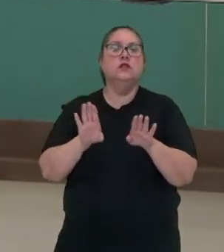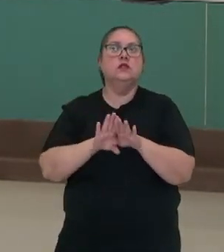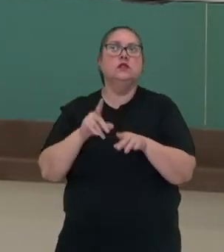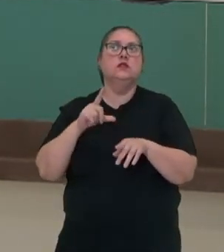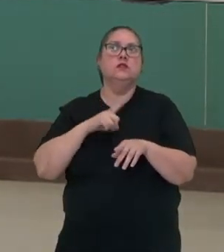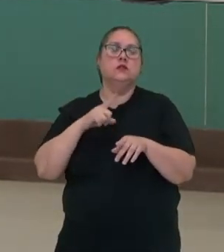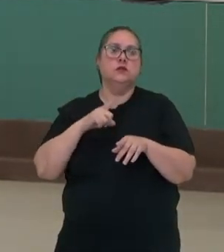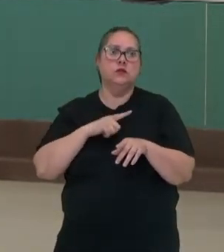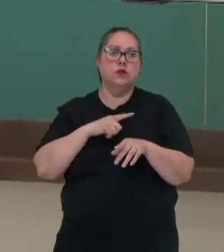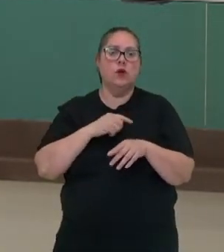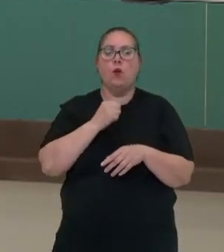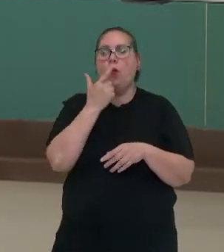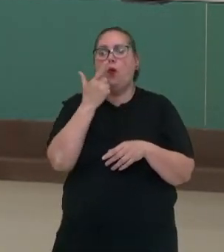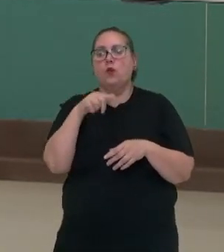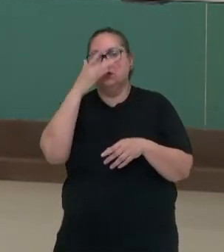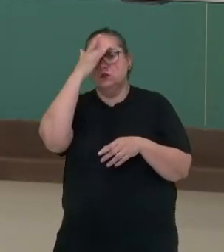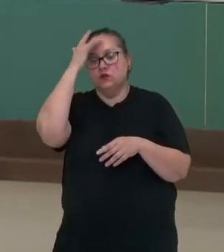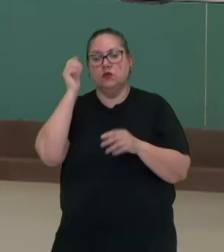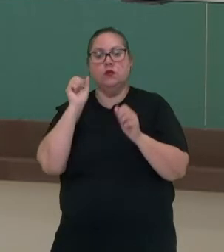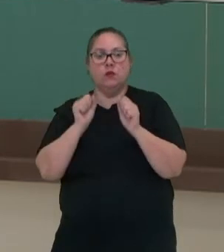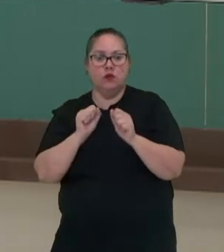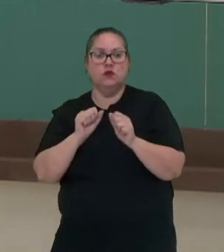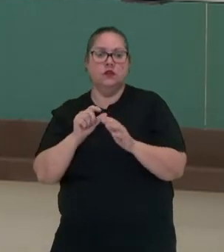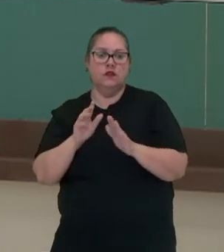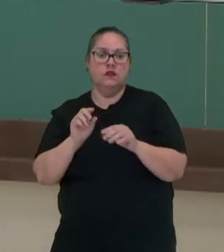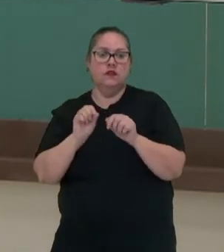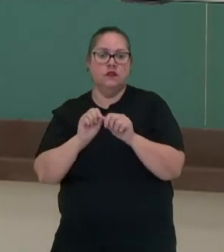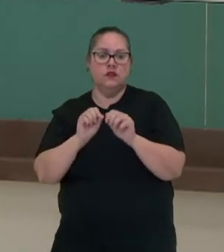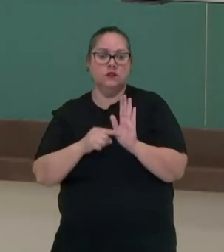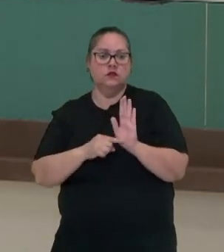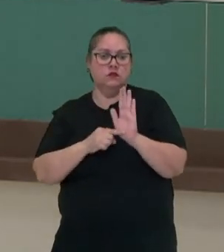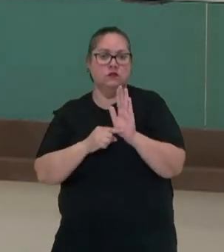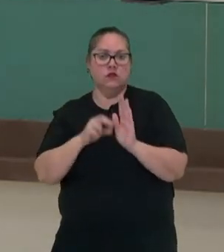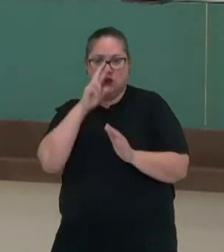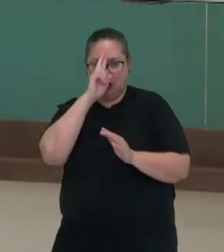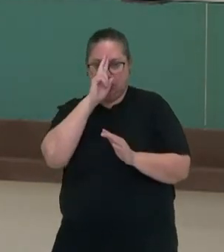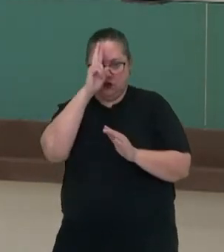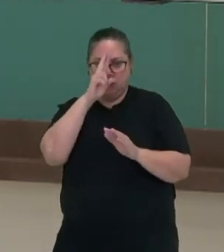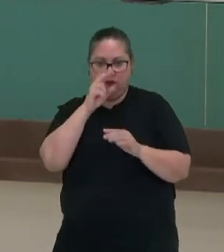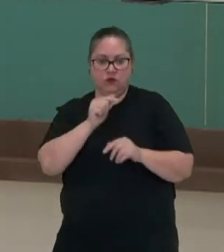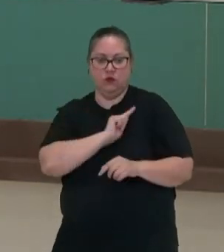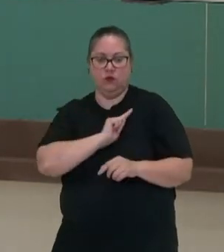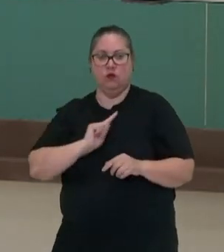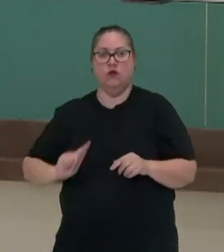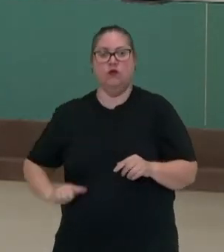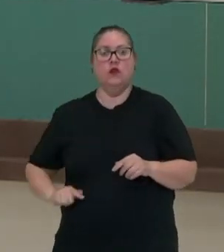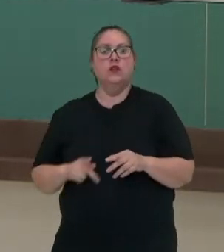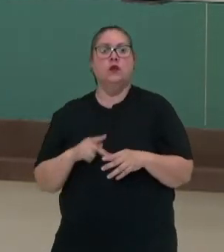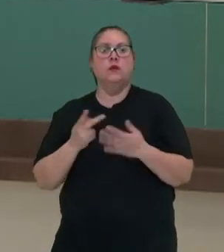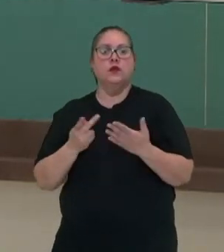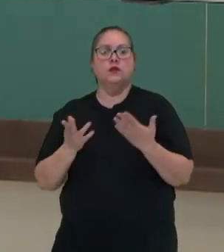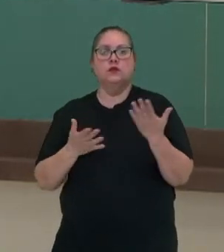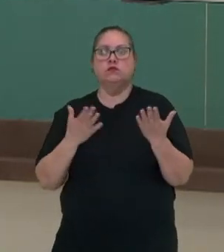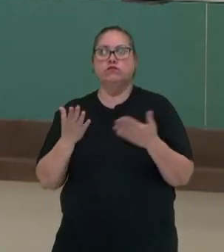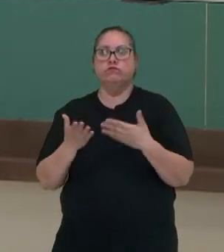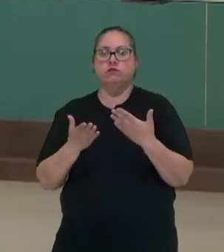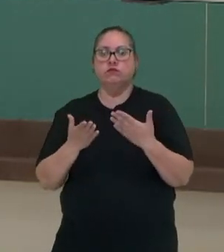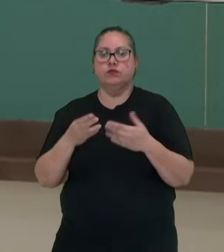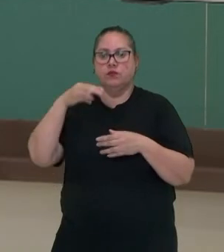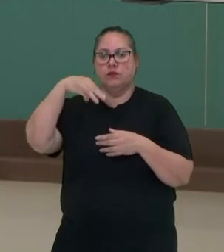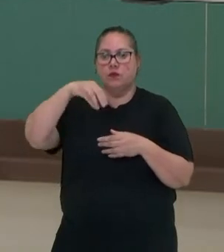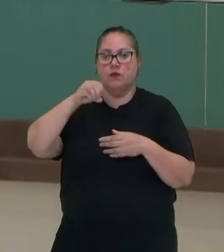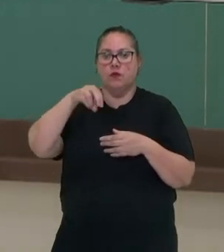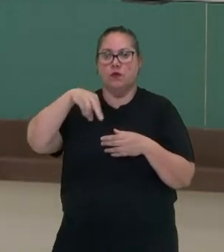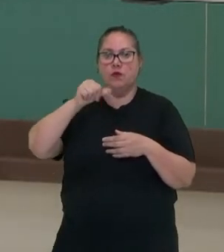temos também outras pessoas que podem exercer a figura de chefe de governo. No caso de uma